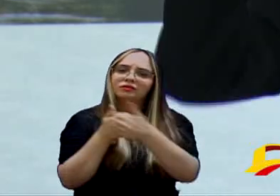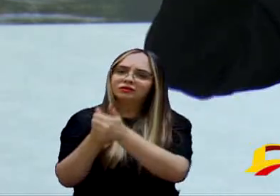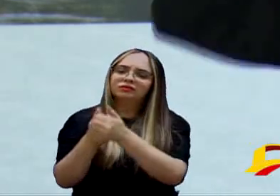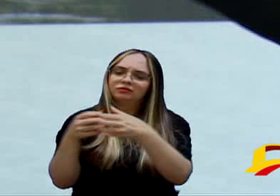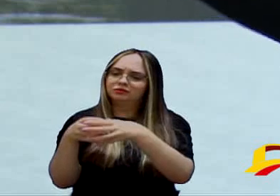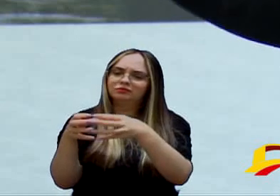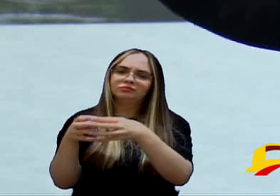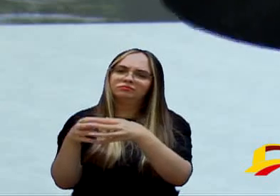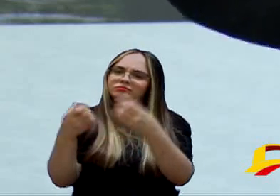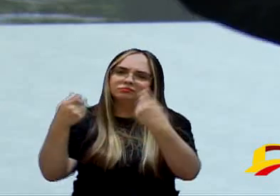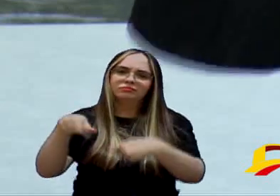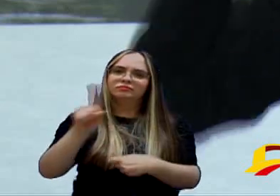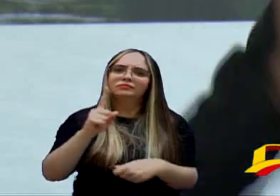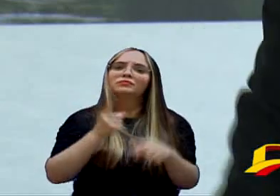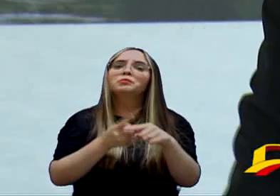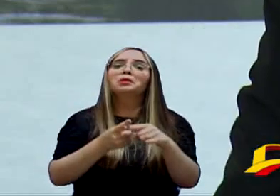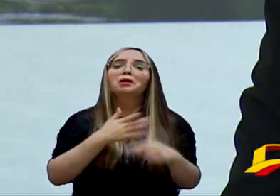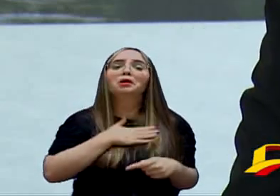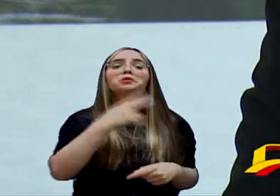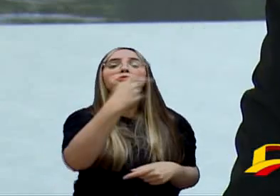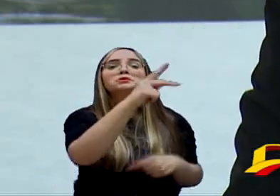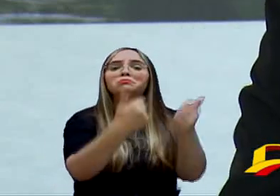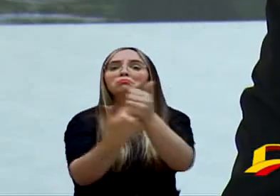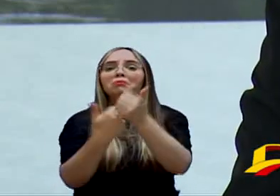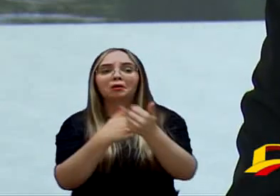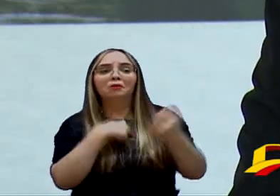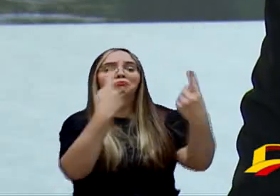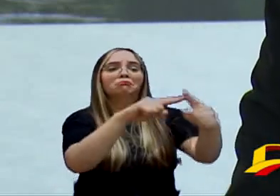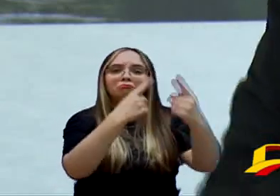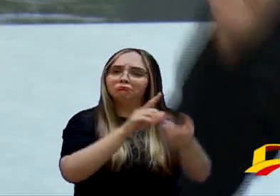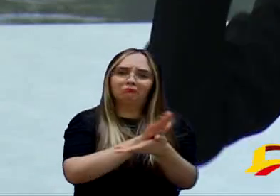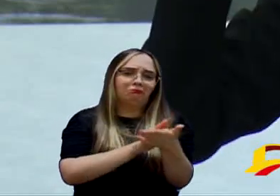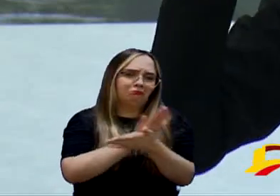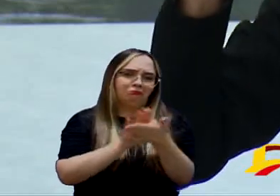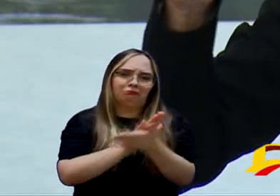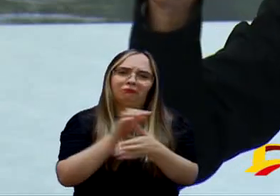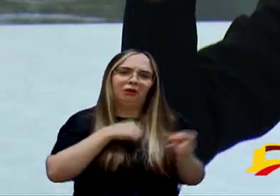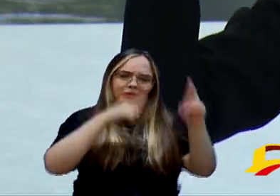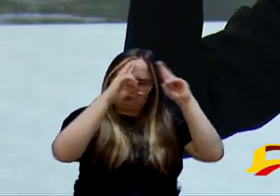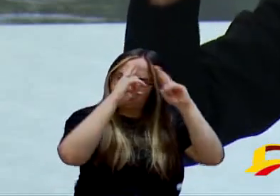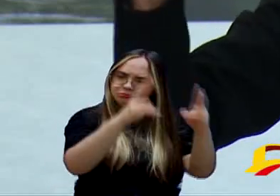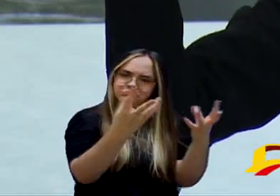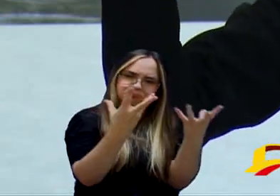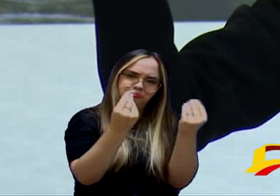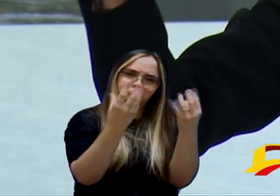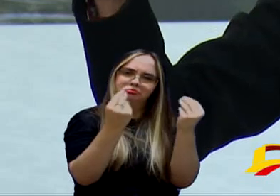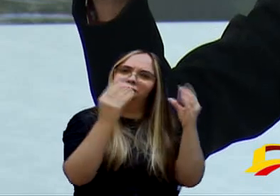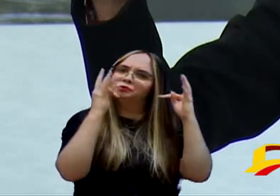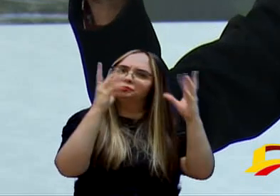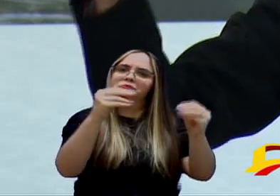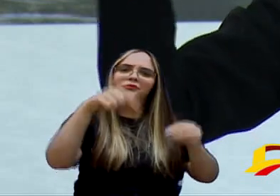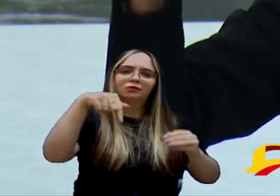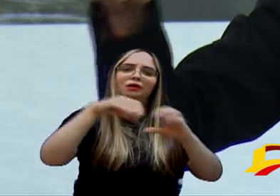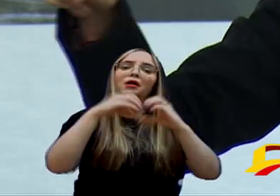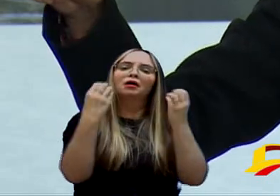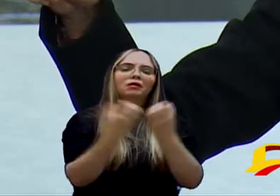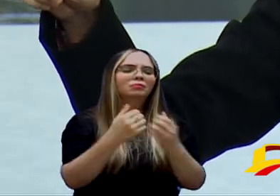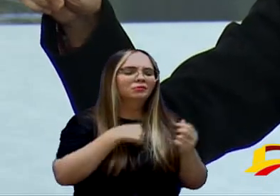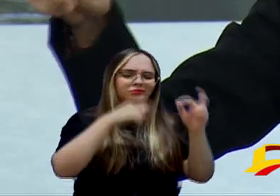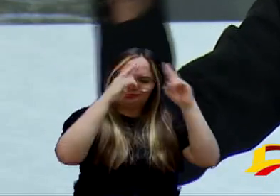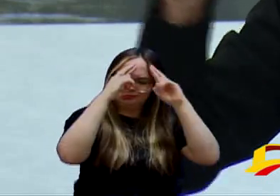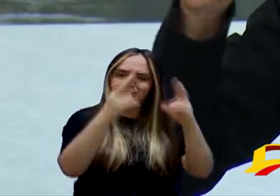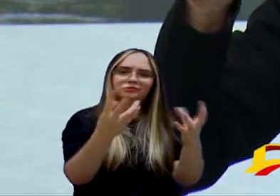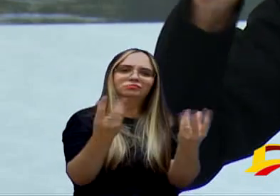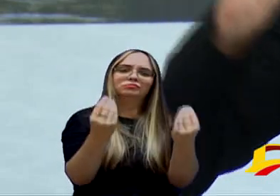meus assuntos porque eu não percebo seus assessores pelo contrário eu respeito todos os trabalhadores da casa todos